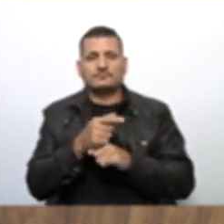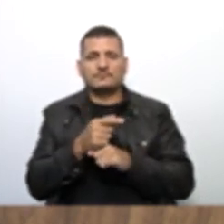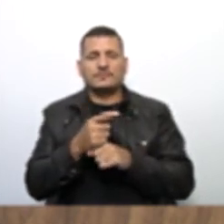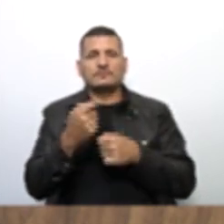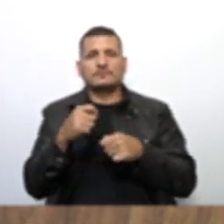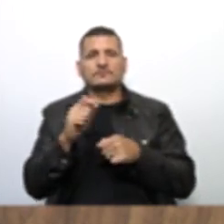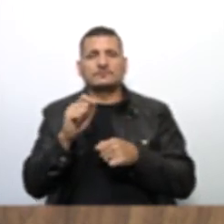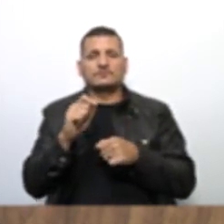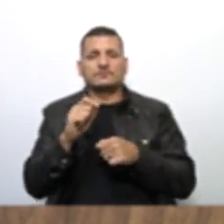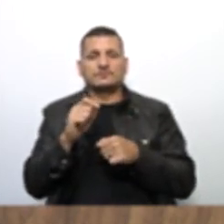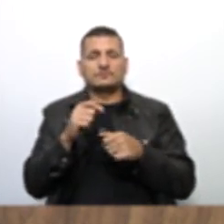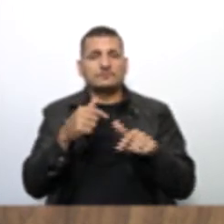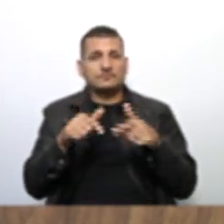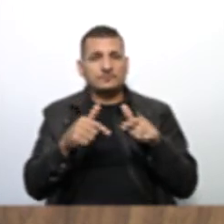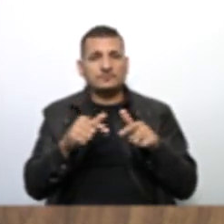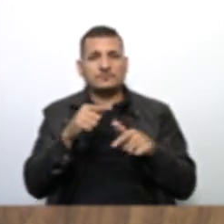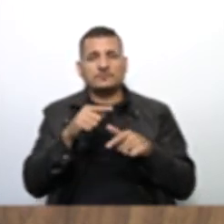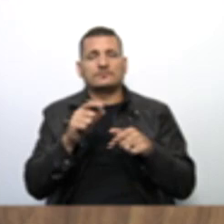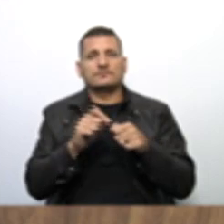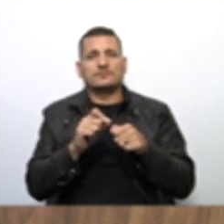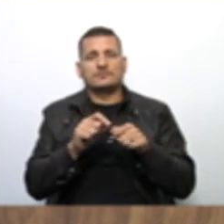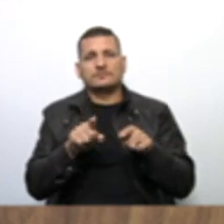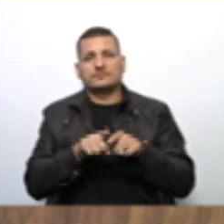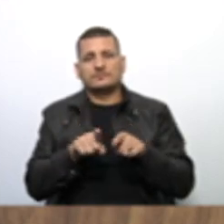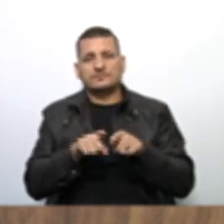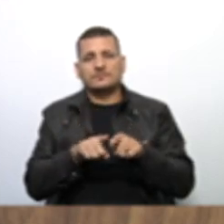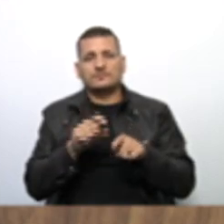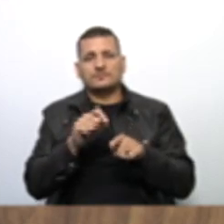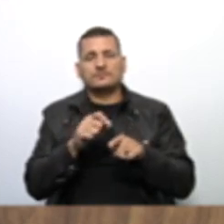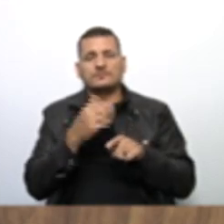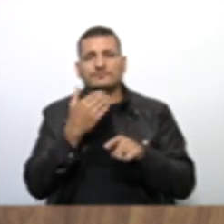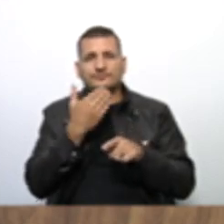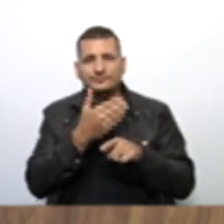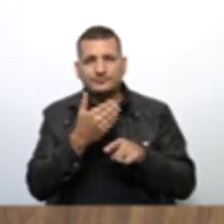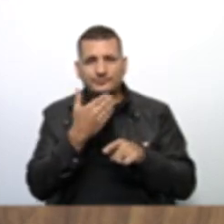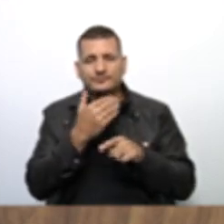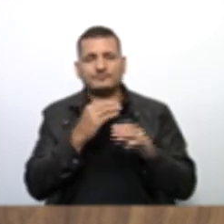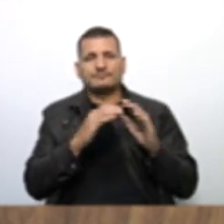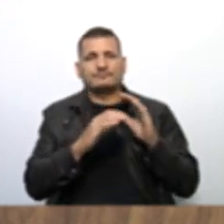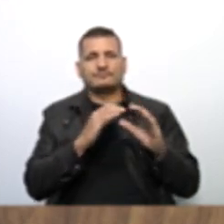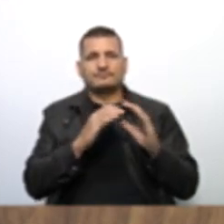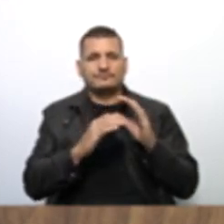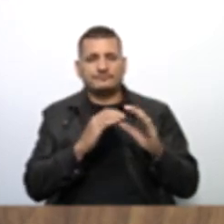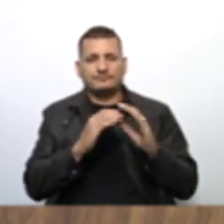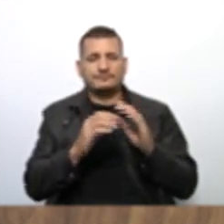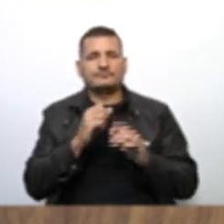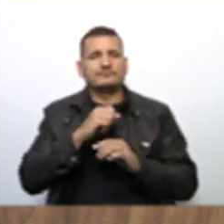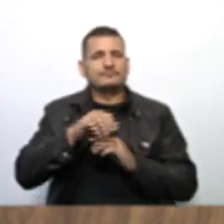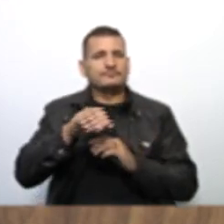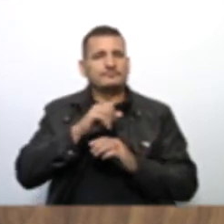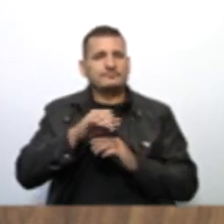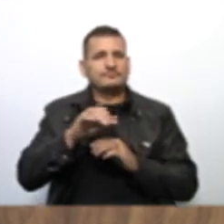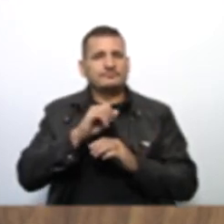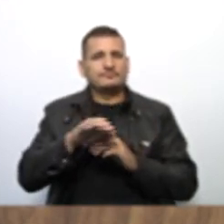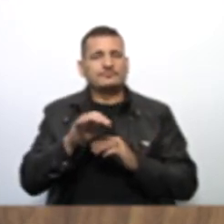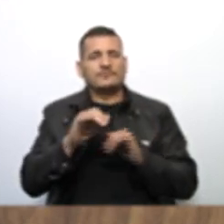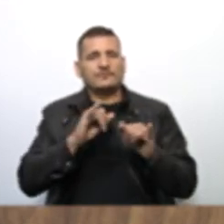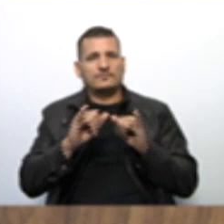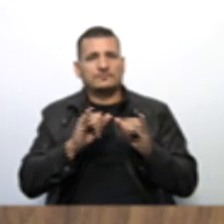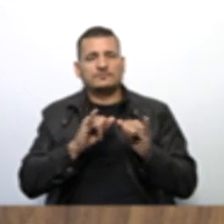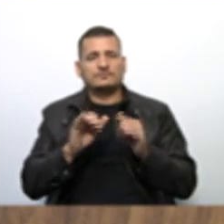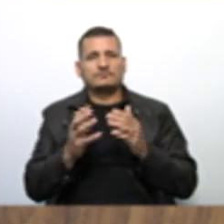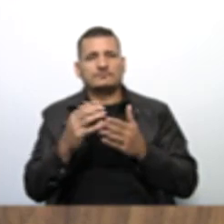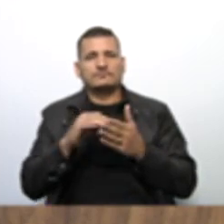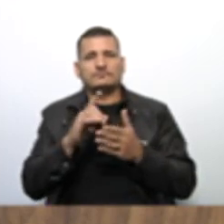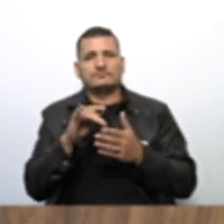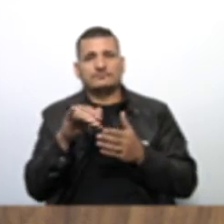algum serviço e ela também faz requisições para poder se conectar, né, para poder passar e transmitir essas informações, esses dados. Então, eles